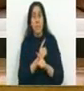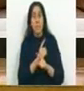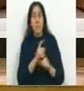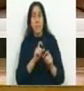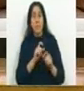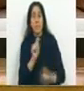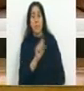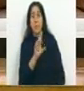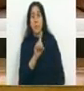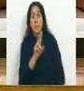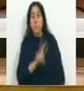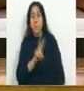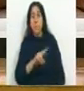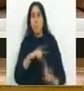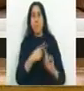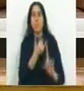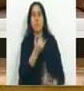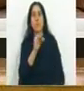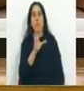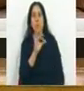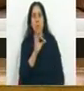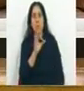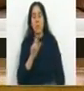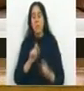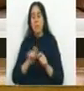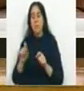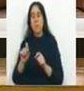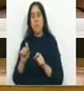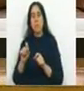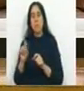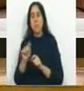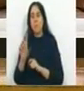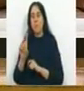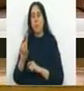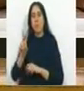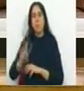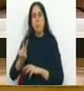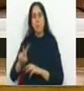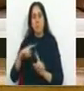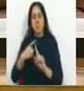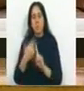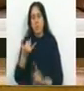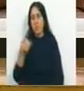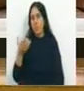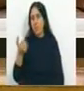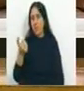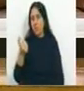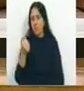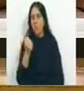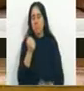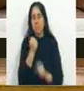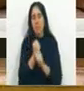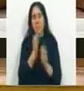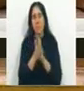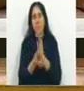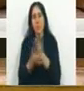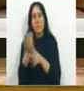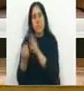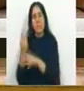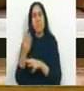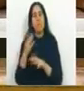segundo semestre de 2014 e o segundo semestre de 2015 foi emprego essencialmente